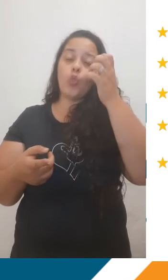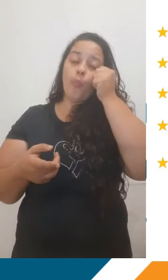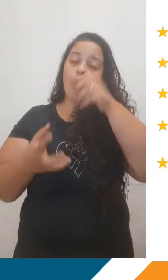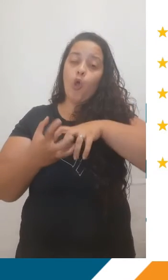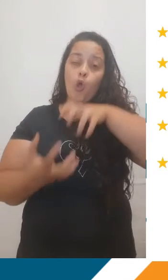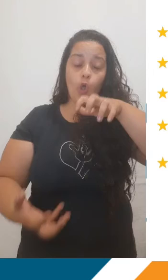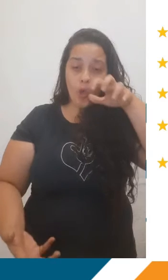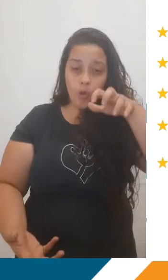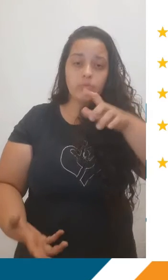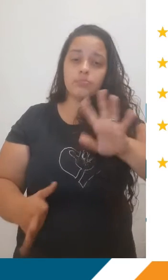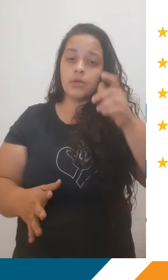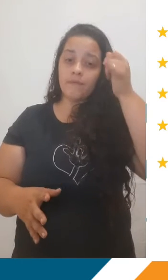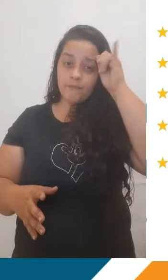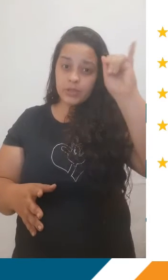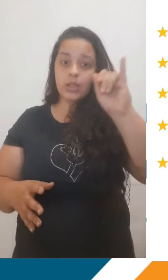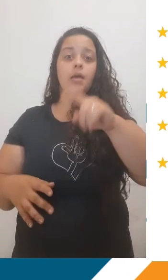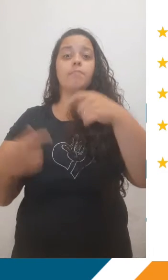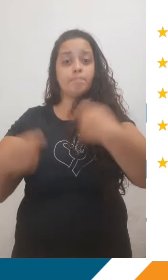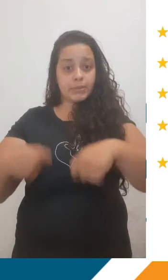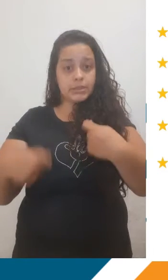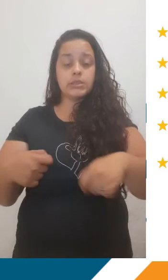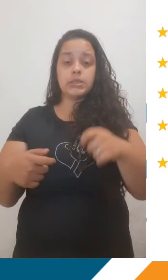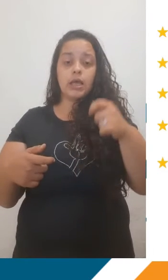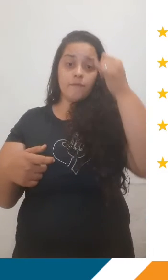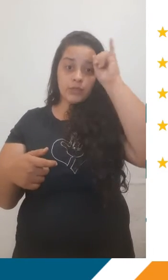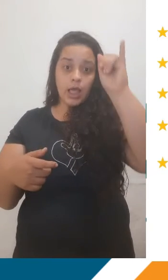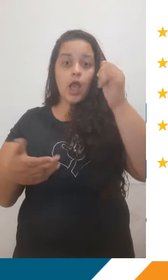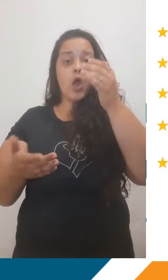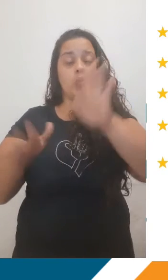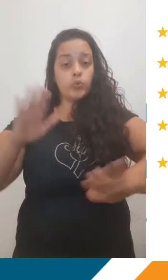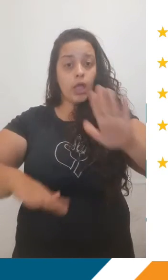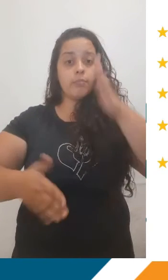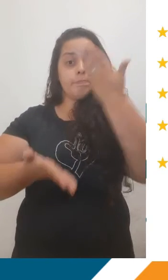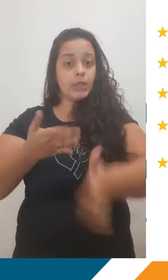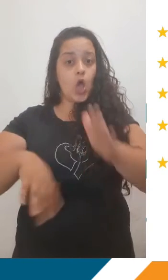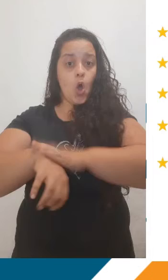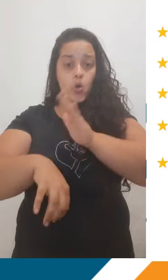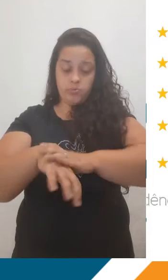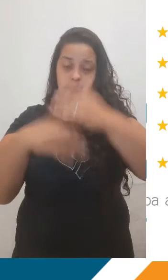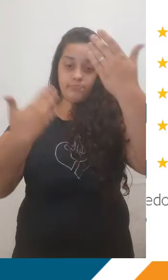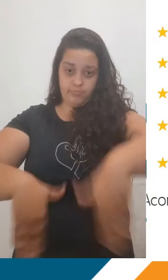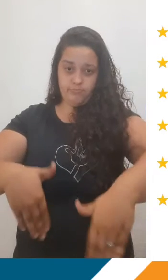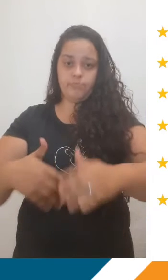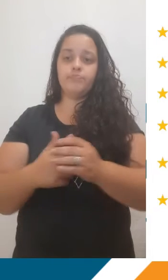isso pode ter o efeito contrário, hein? Lembre-se que se a prova for de manhã, você pode perder a hora. Isso aí.